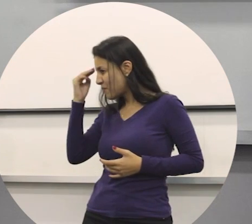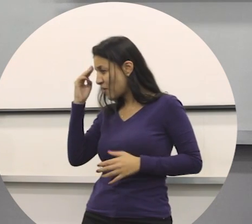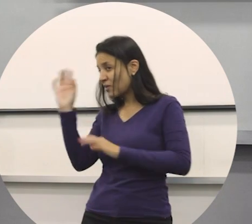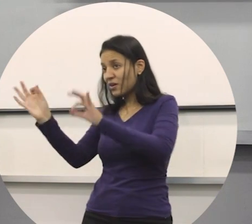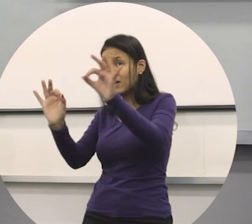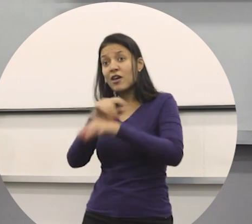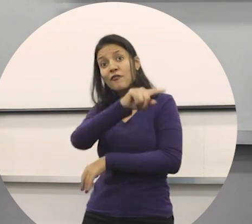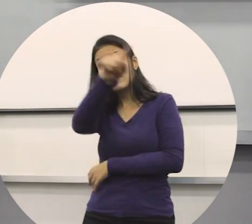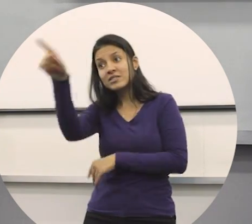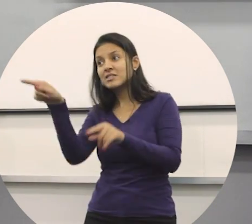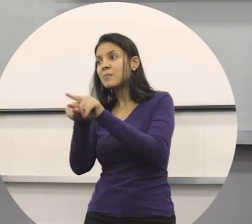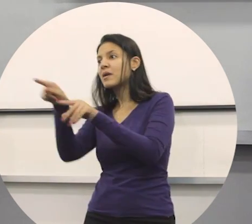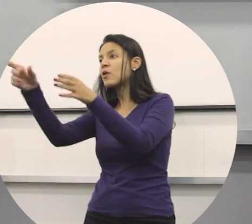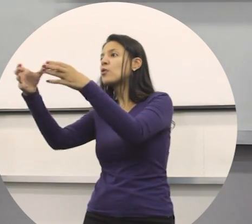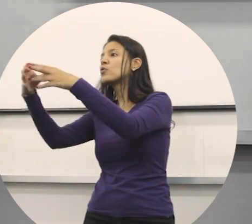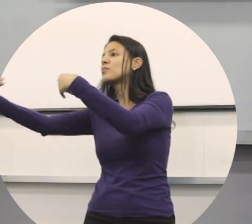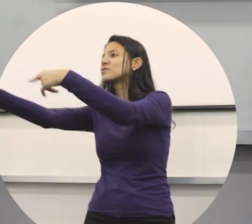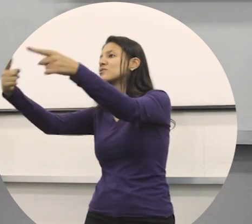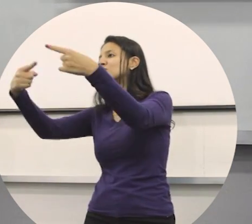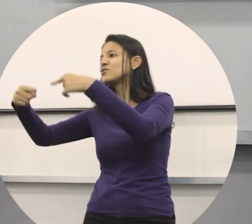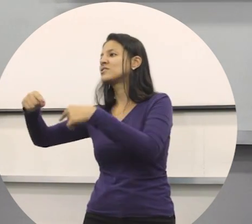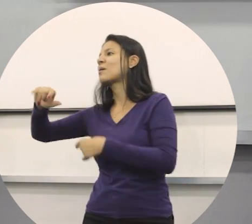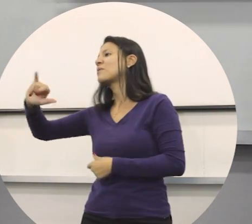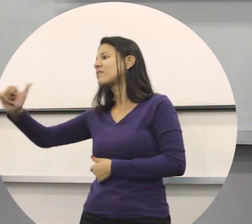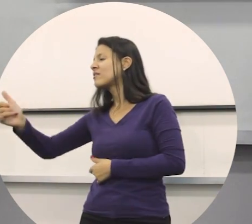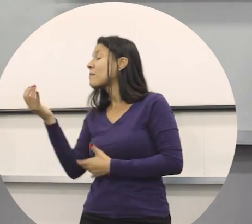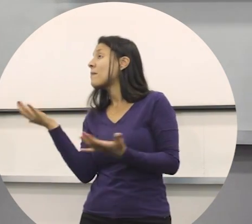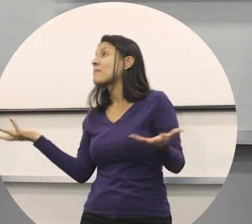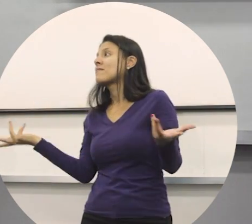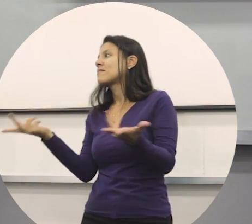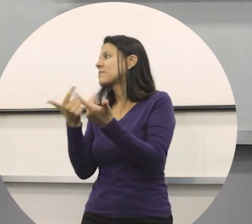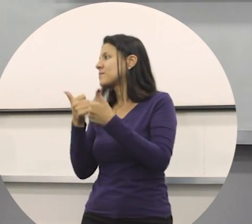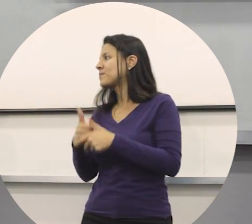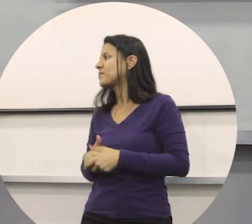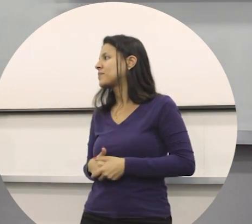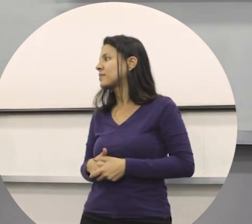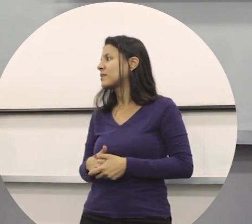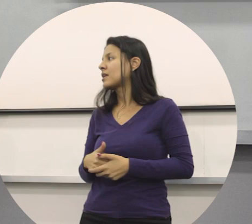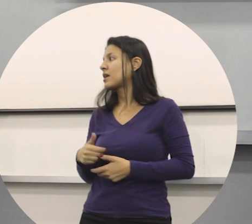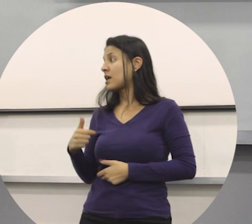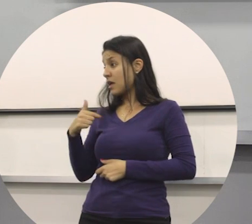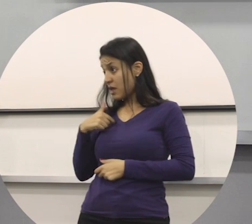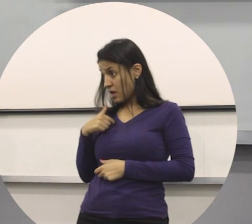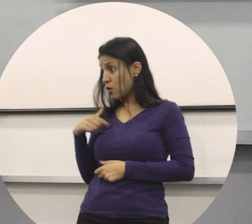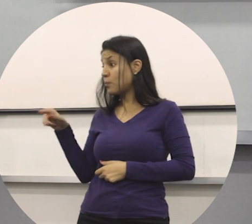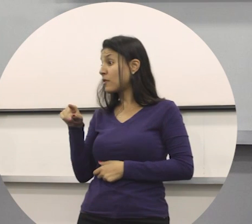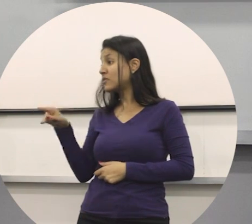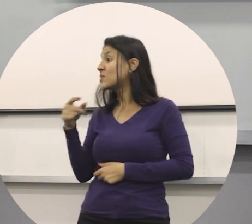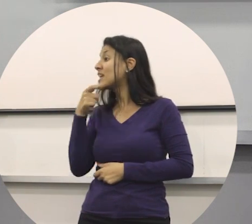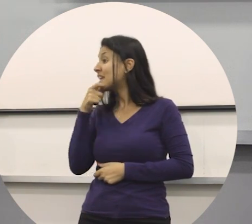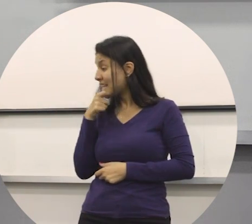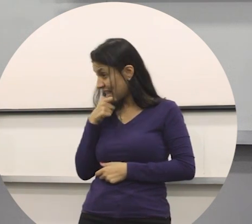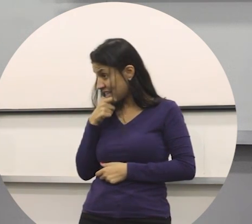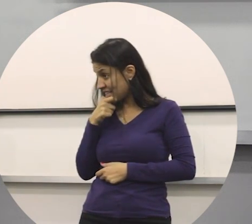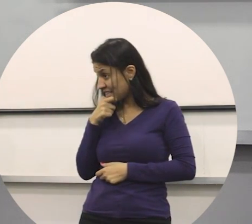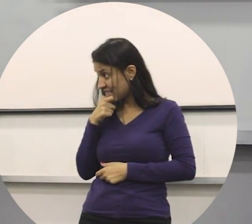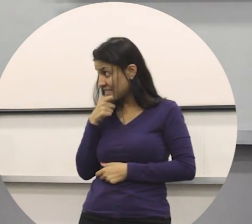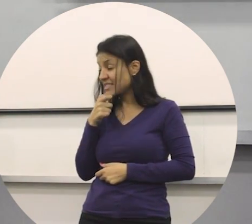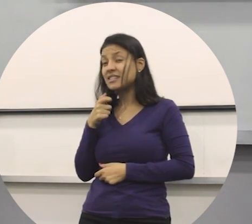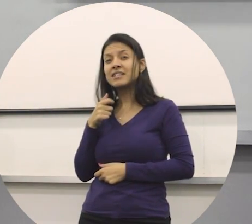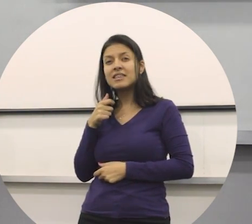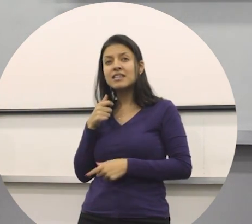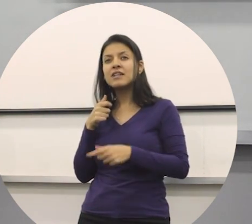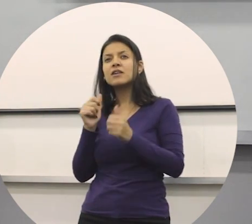todos vocês, as minhas colegas ali. Foi uma maravilha. Eu sou, na verdade, professora de língua inglesa, departamento de língua inglesa.